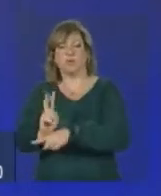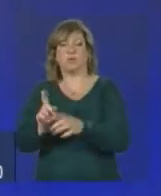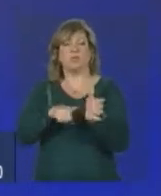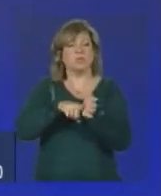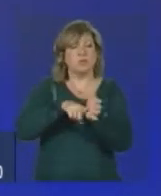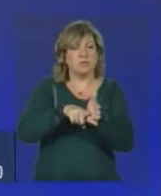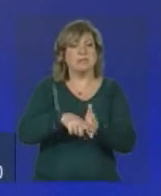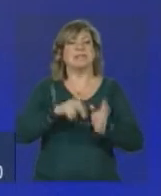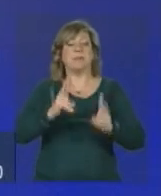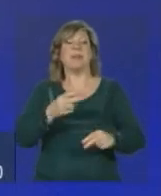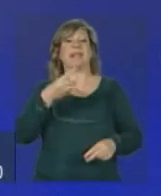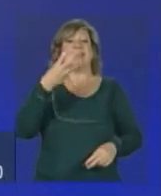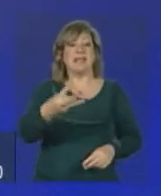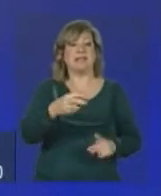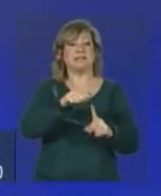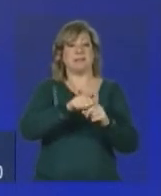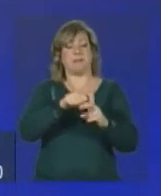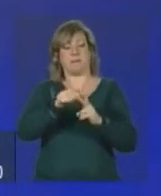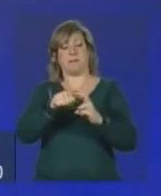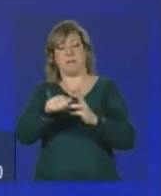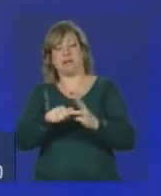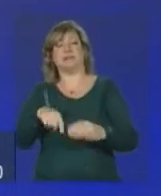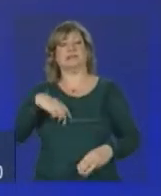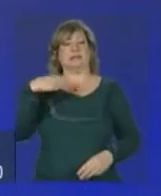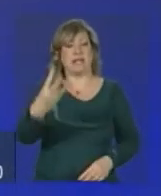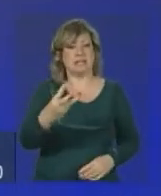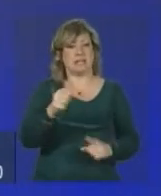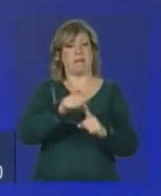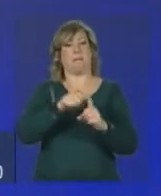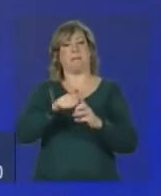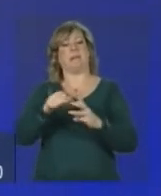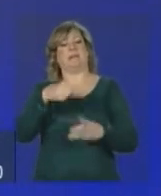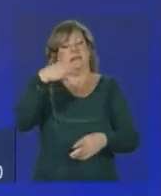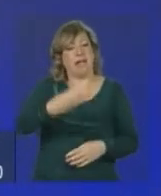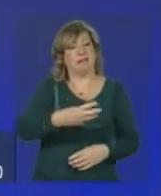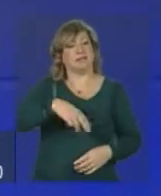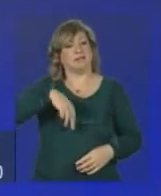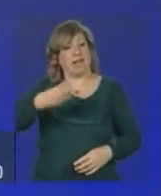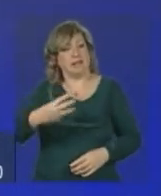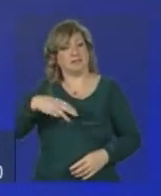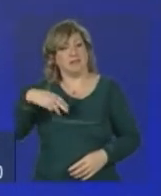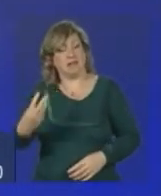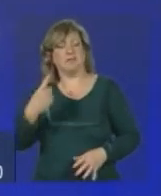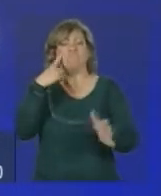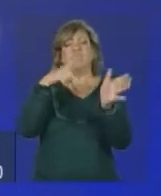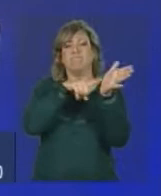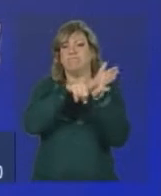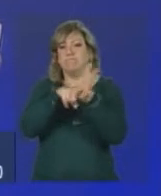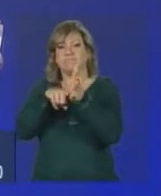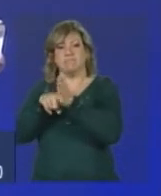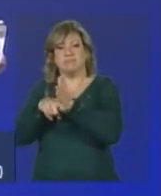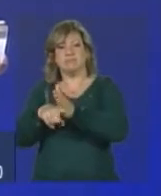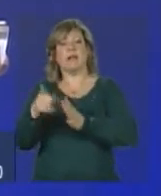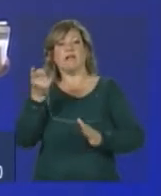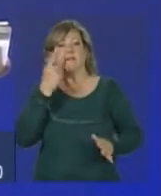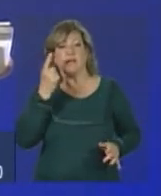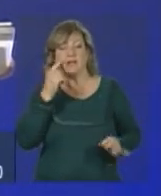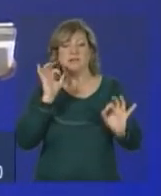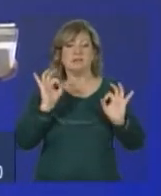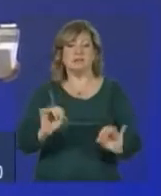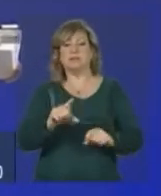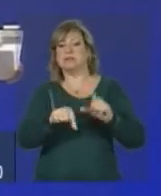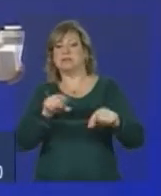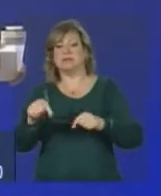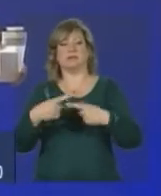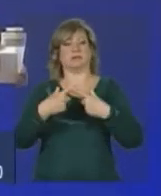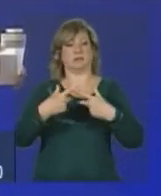avaliação trimestral da situação financeira do país, atestando, eu acho, as suas